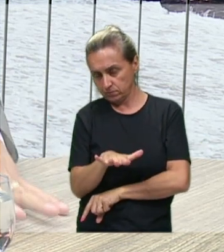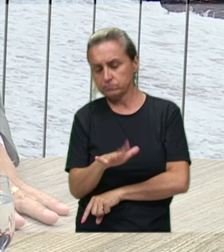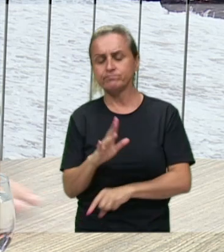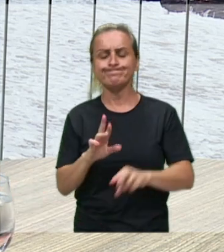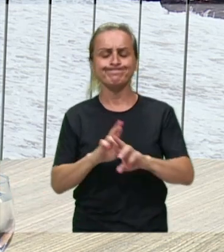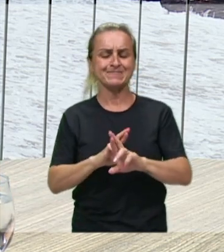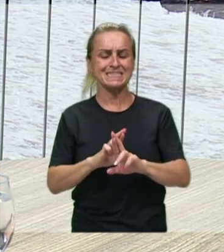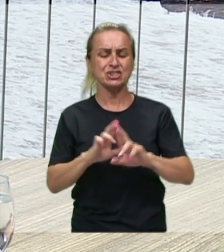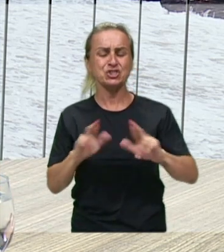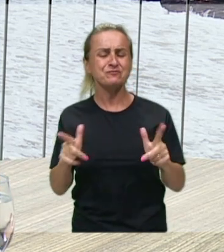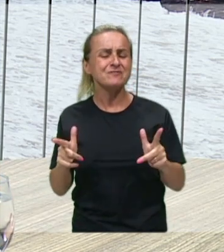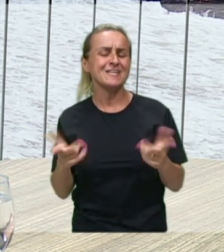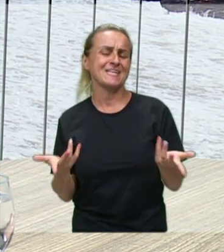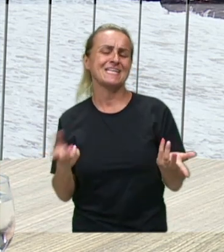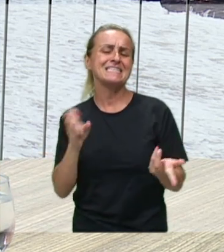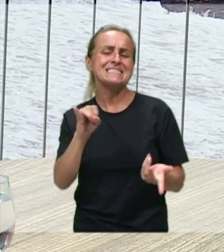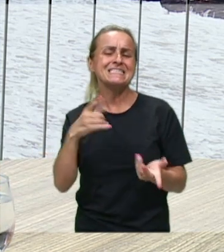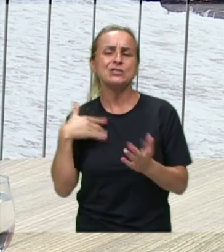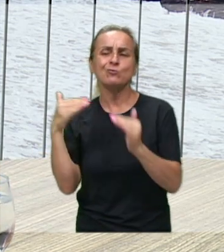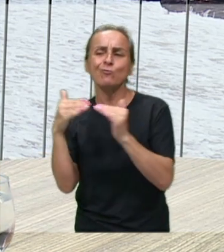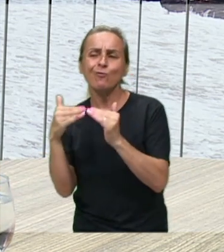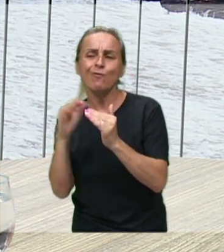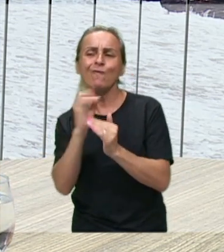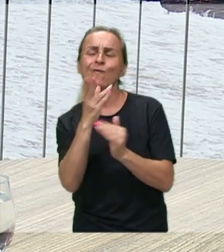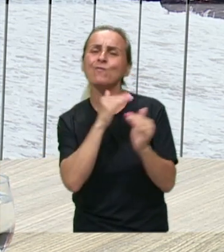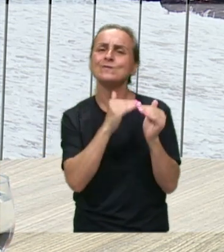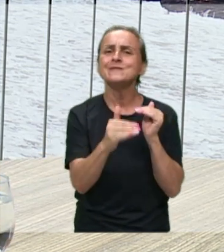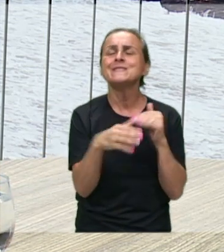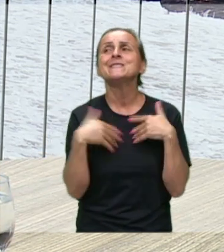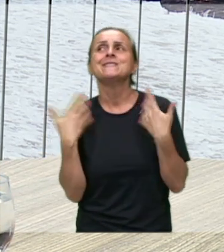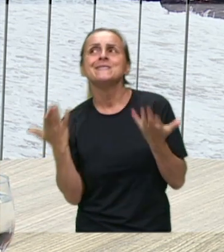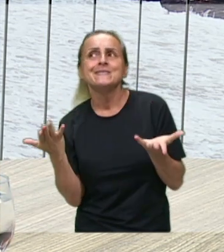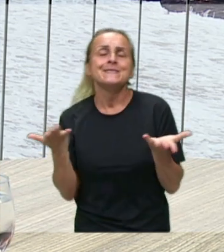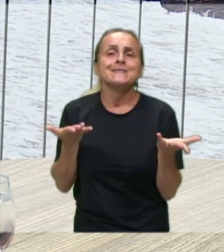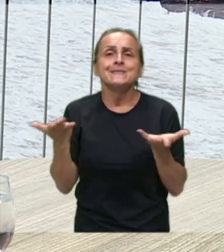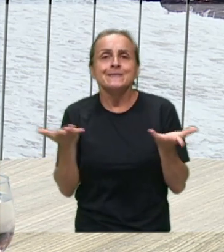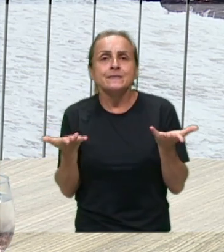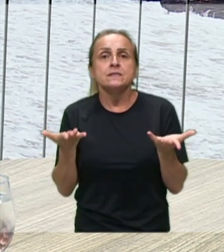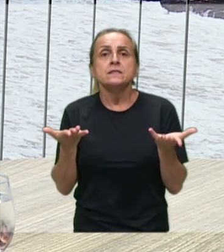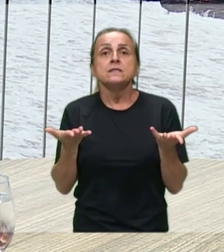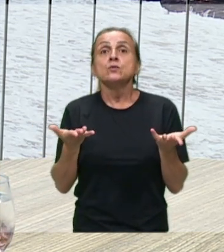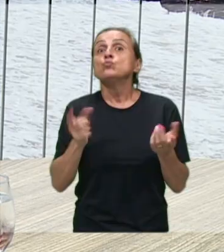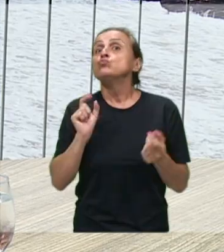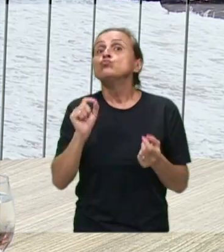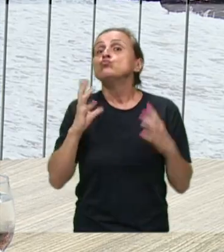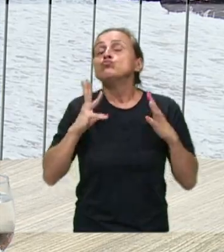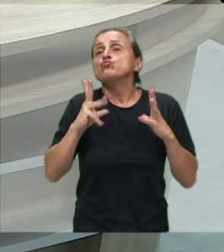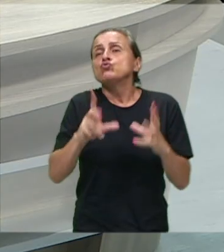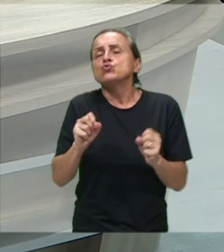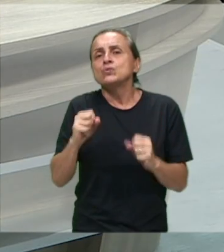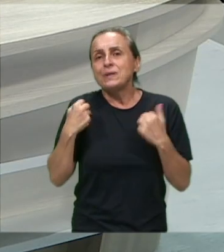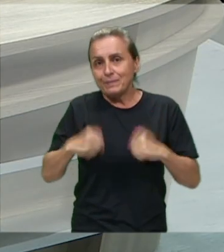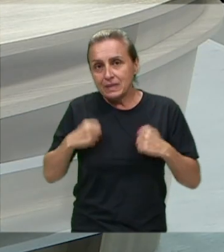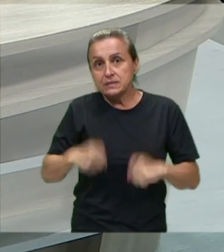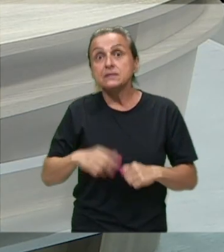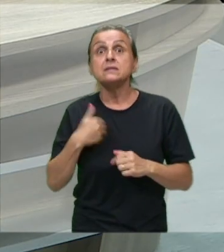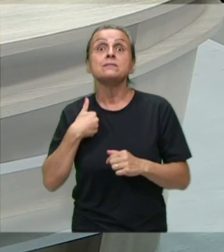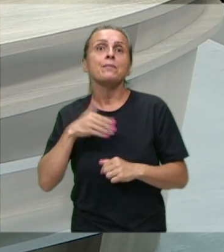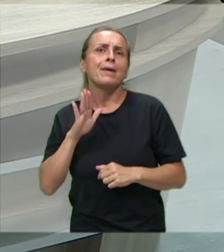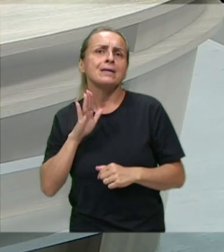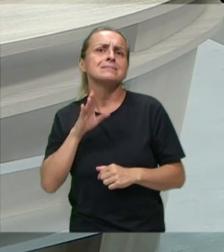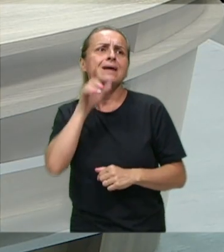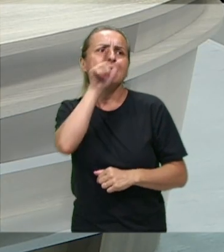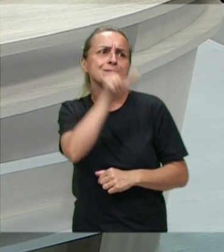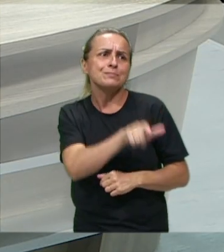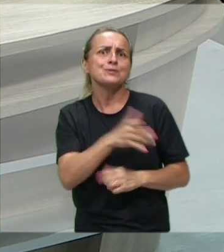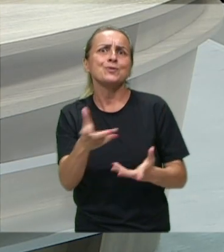a favor ou é contra, a gente sabe que as demandas são sempre superiores à nossa necessidade. Eu quero uma licença, outro quer licença, outro quer